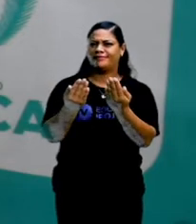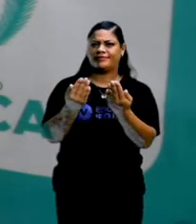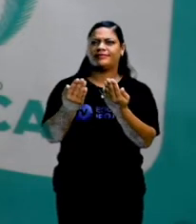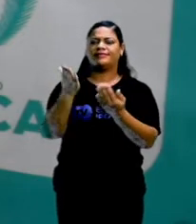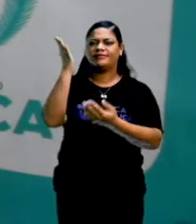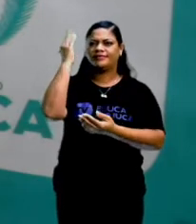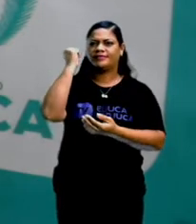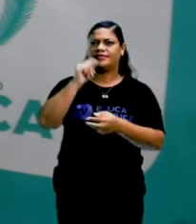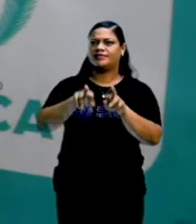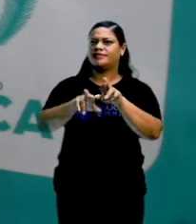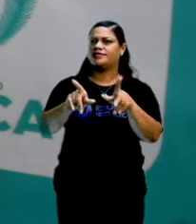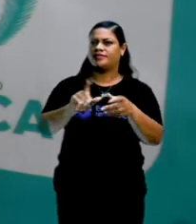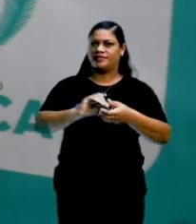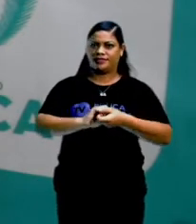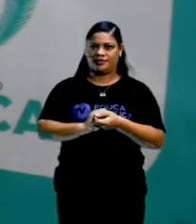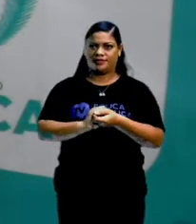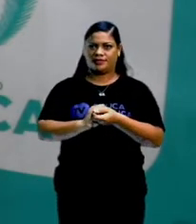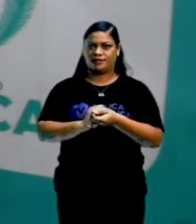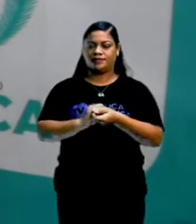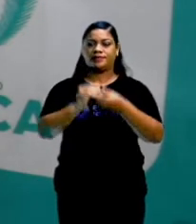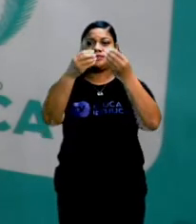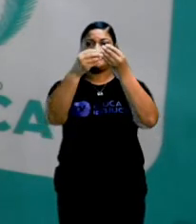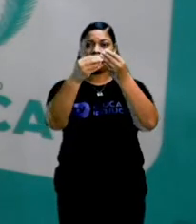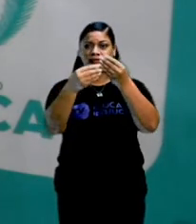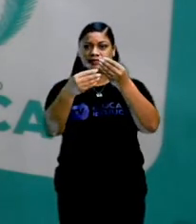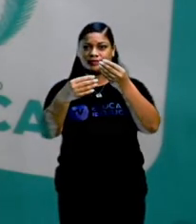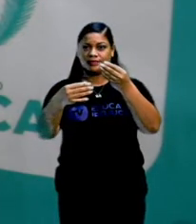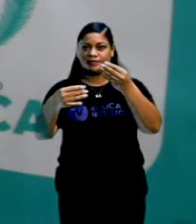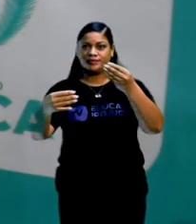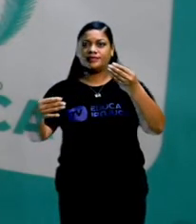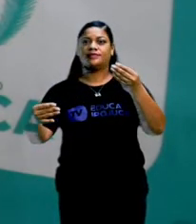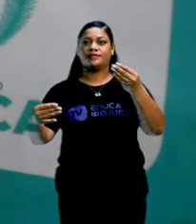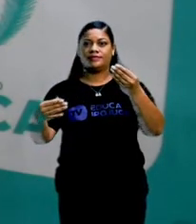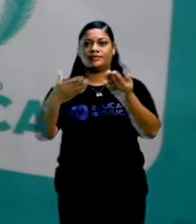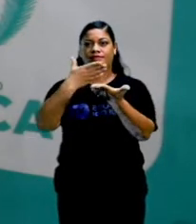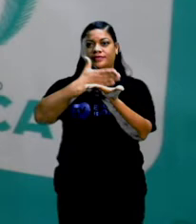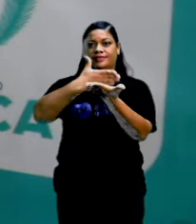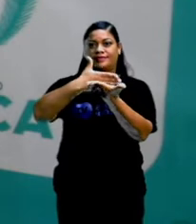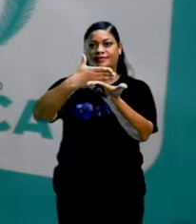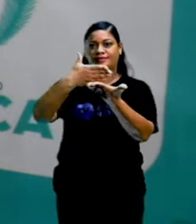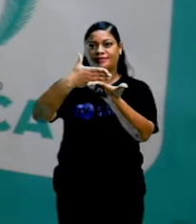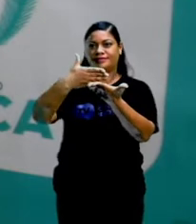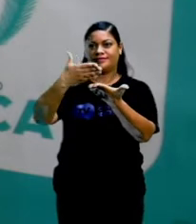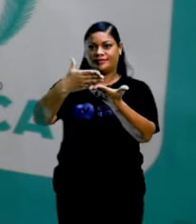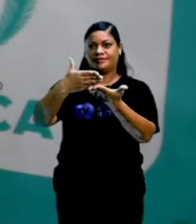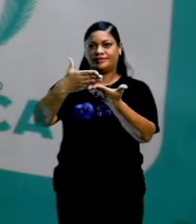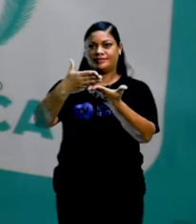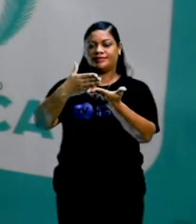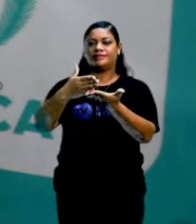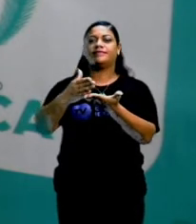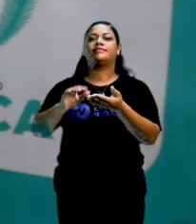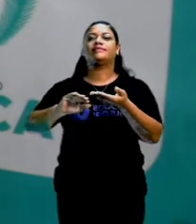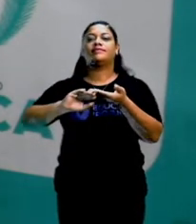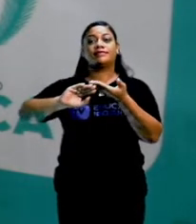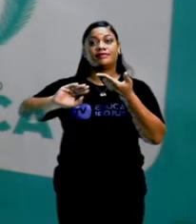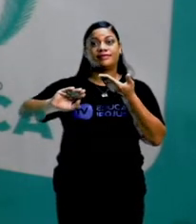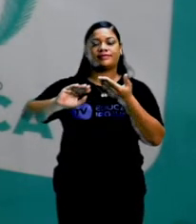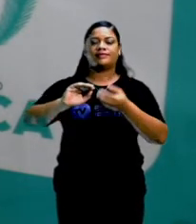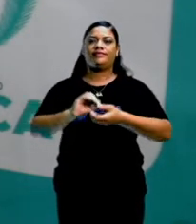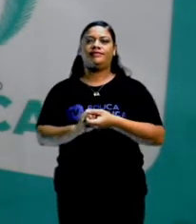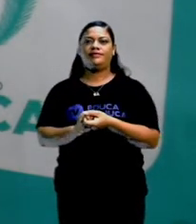e composto? Decomposição significa destrinchar, separar.